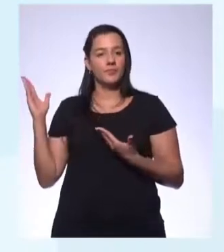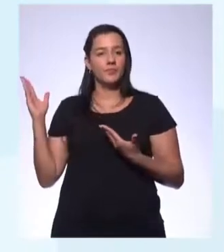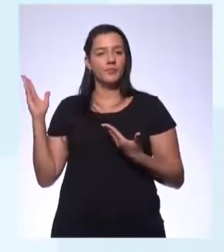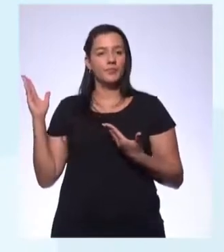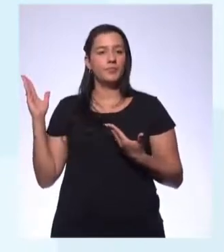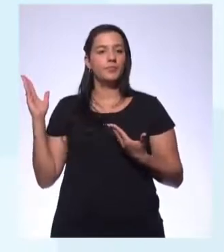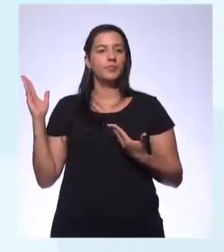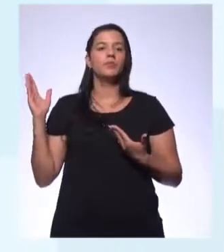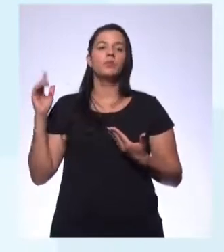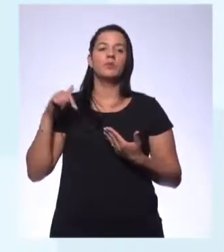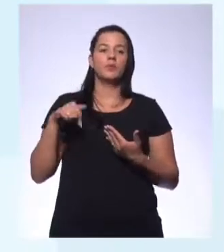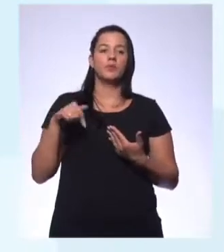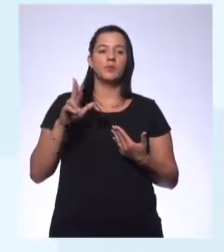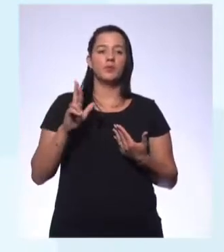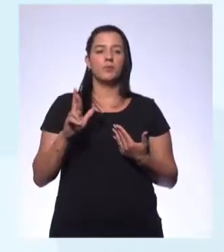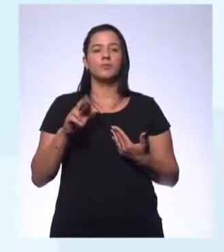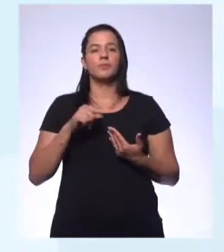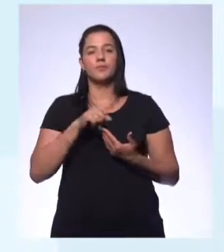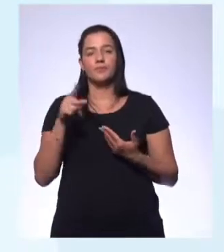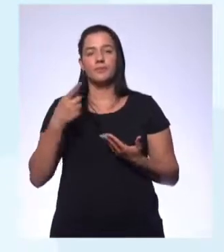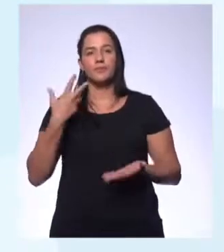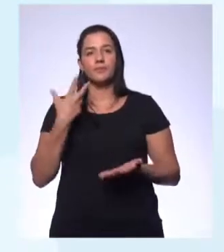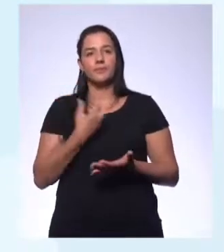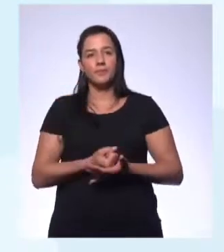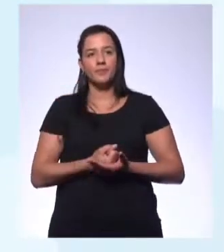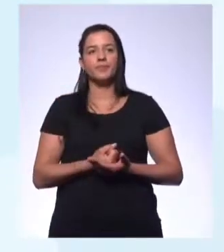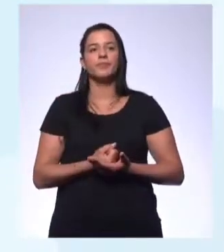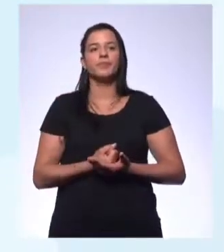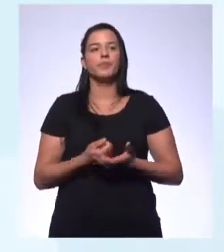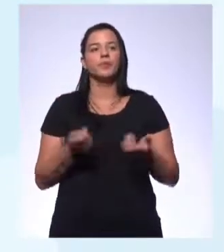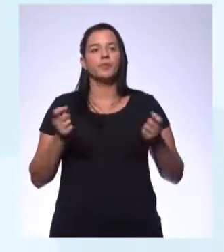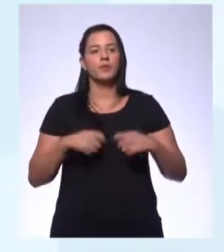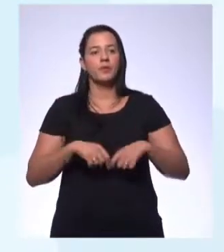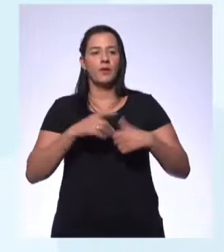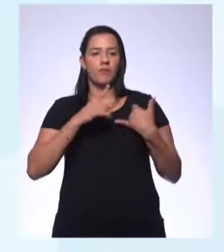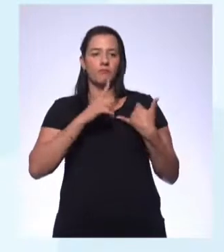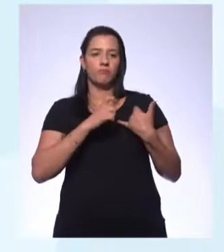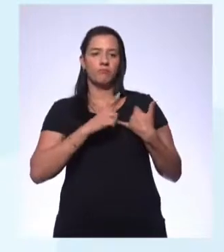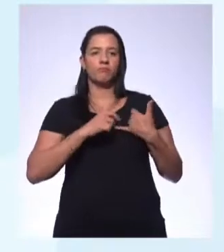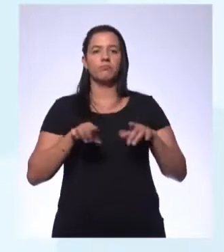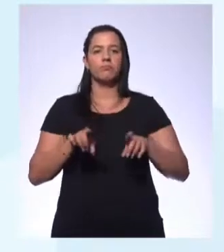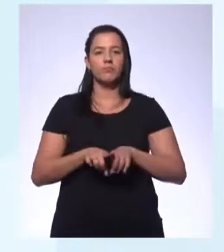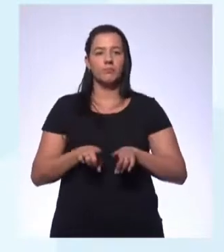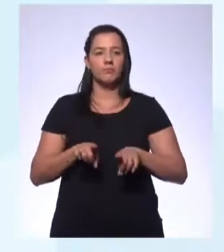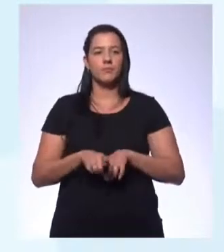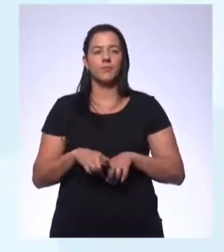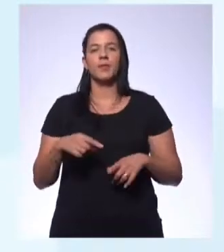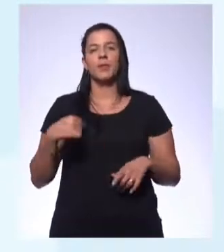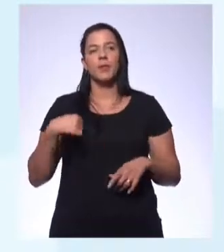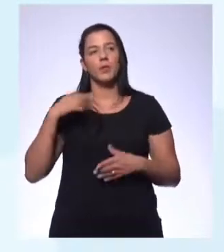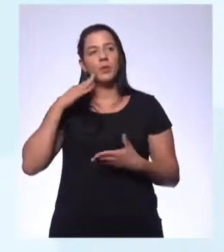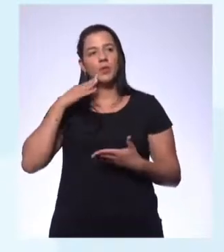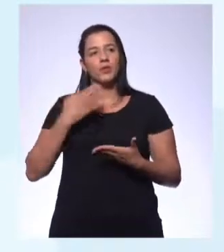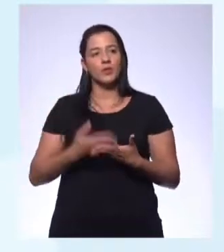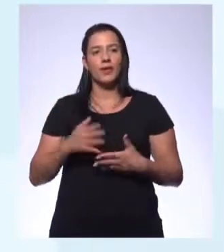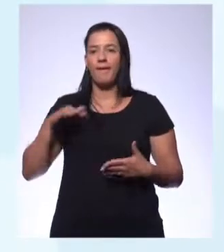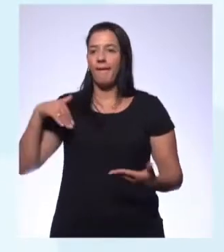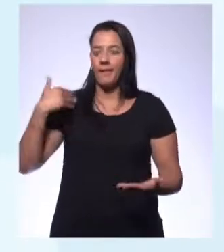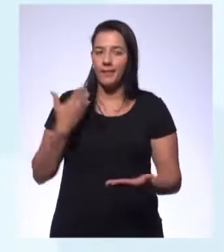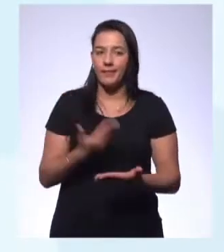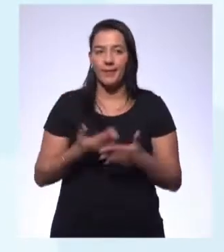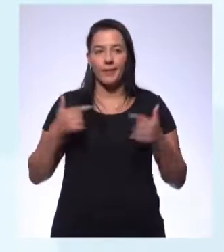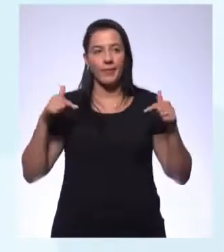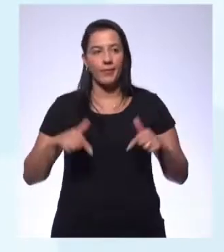página 104 a 105. Vocês podem também pegar aí, printar o QR Code. Mas eu acredito que nessa altura do